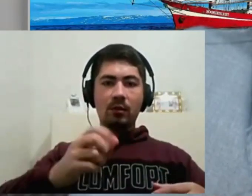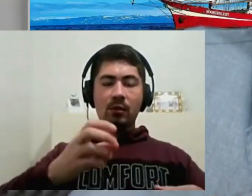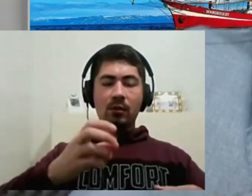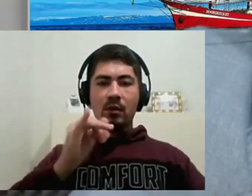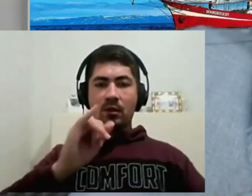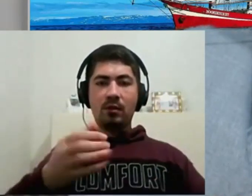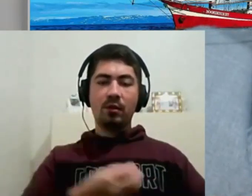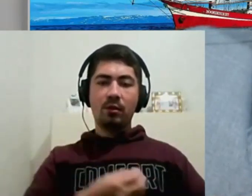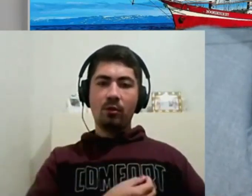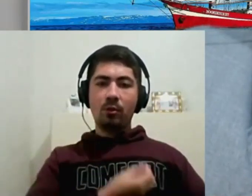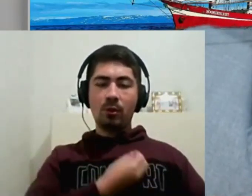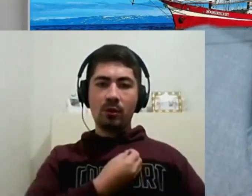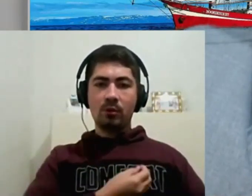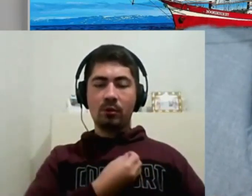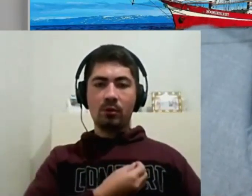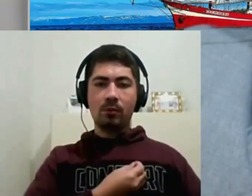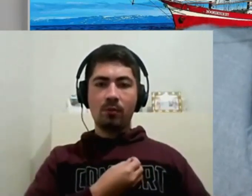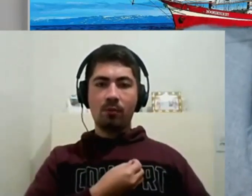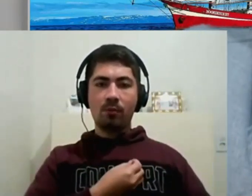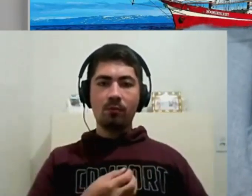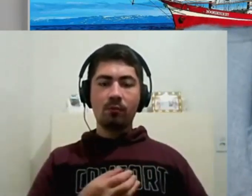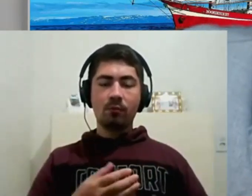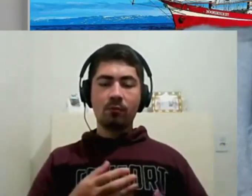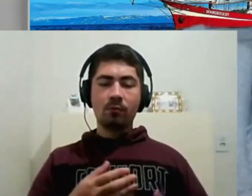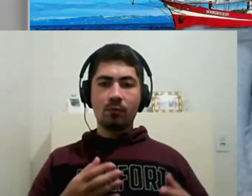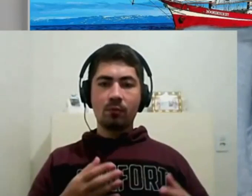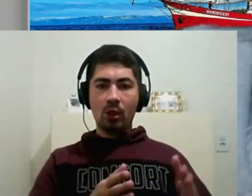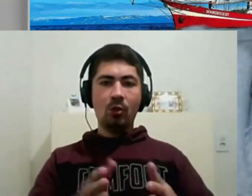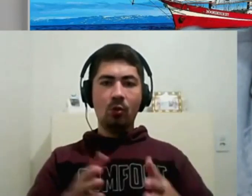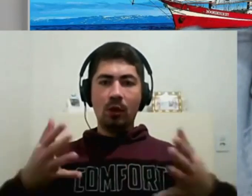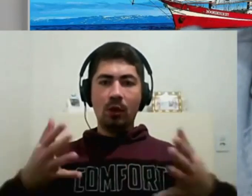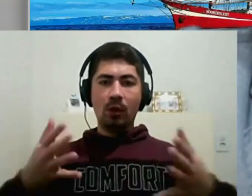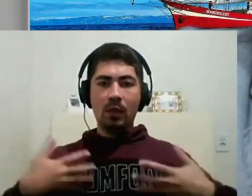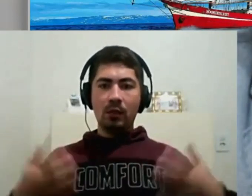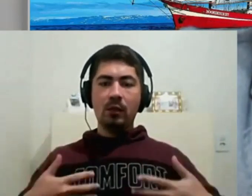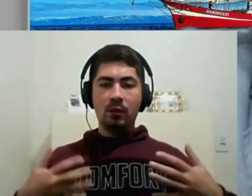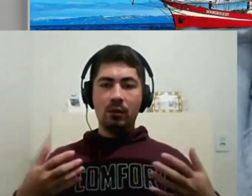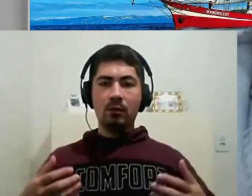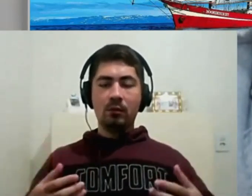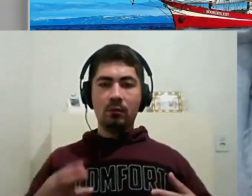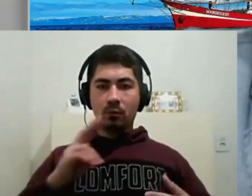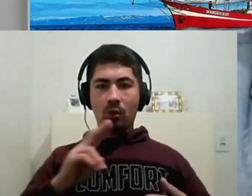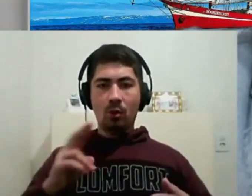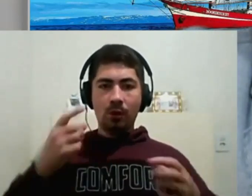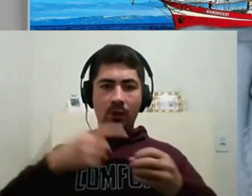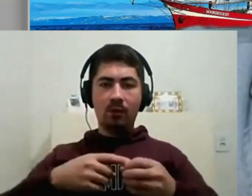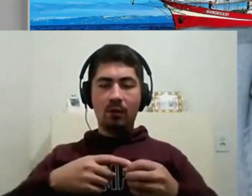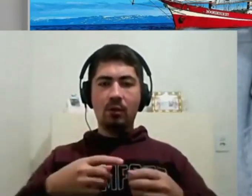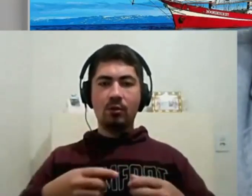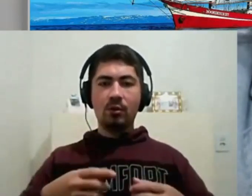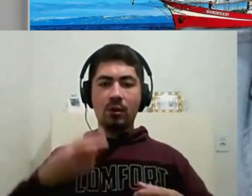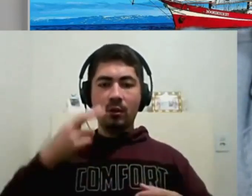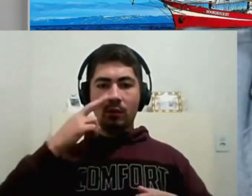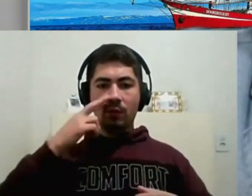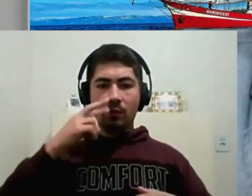Rotary Clube de Medianeira, Rio Alegria, Eliandro Marcos Zanotelli, Adolfo, ele está conectado, verifique, está. Então,